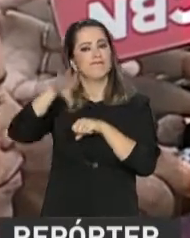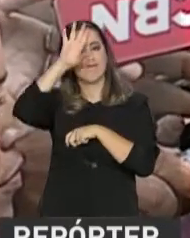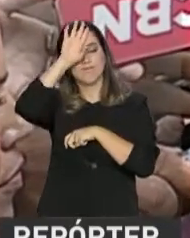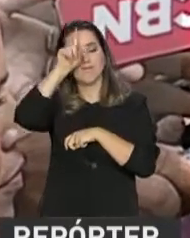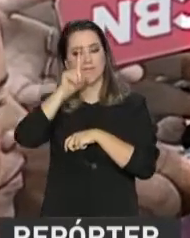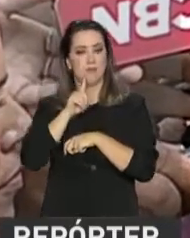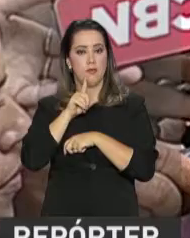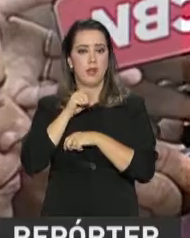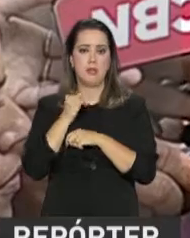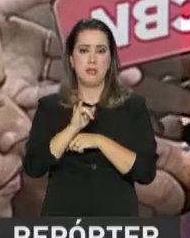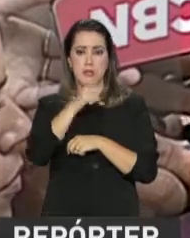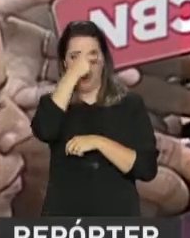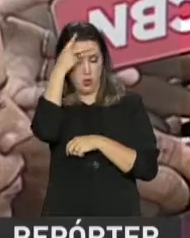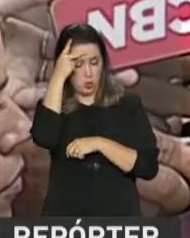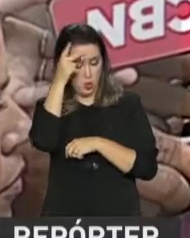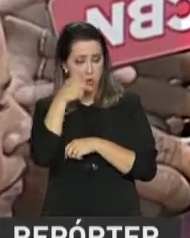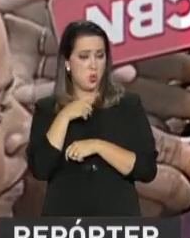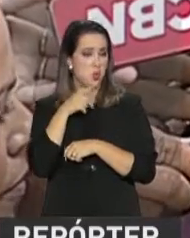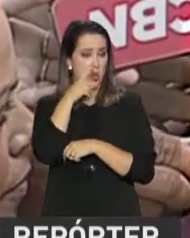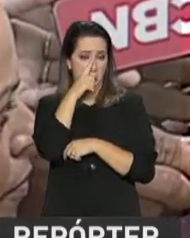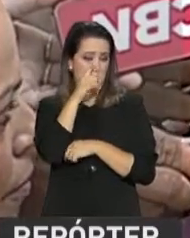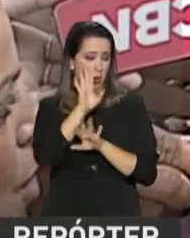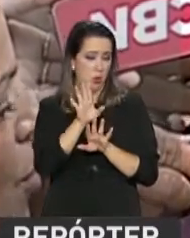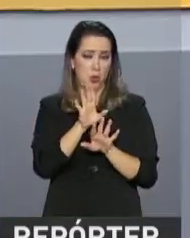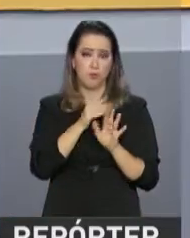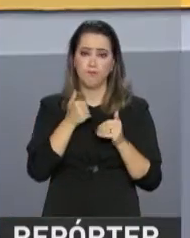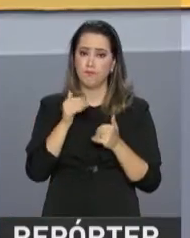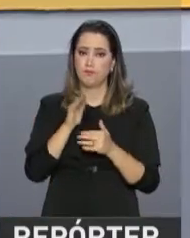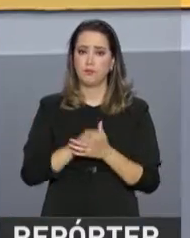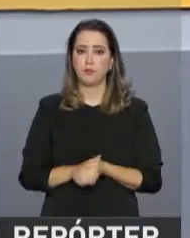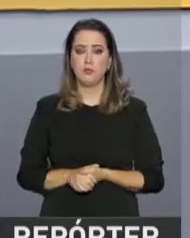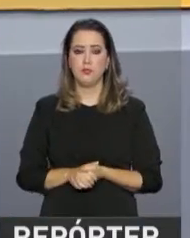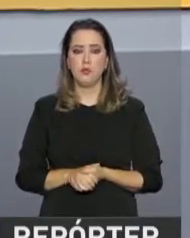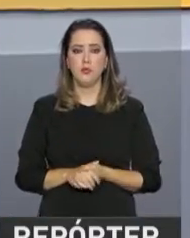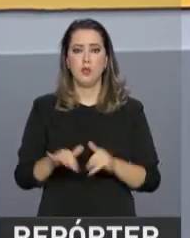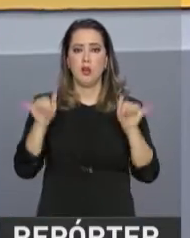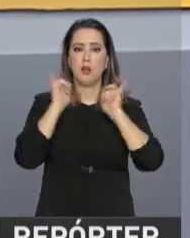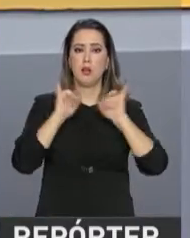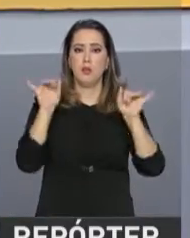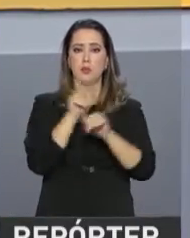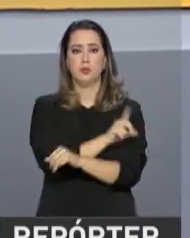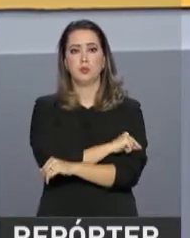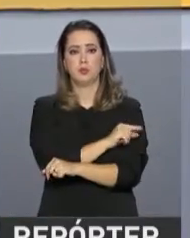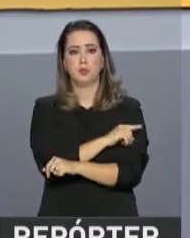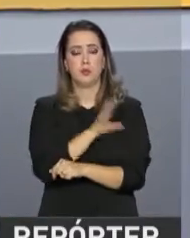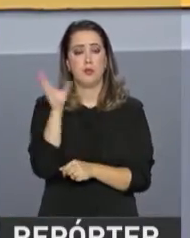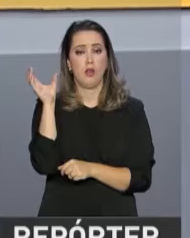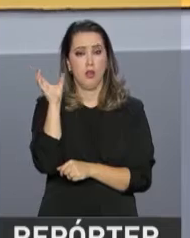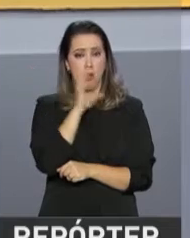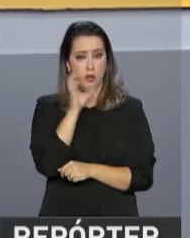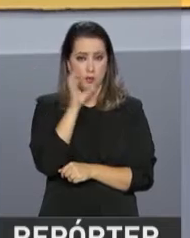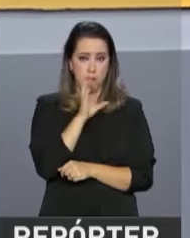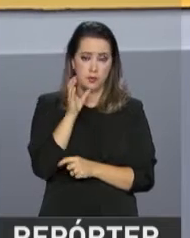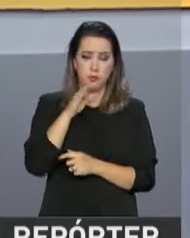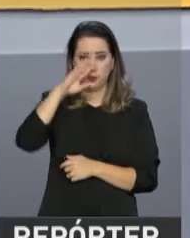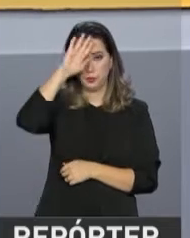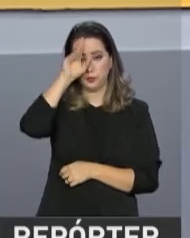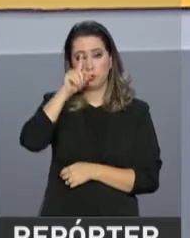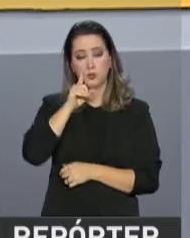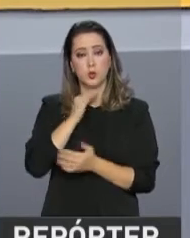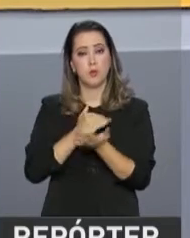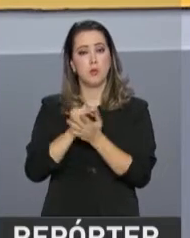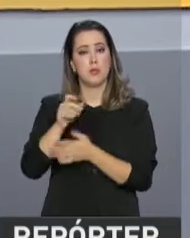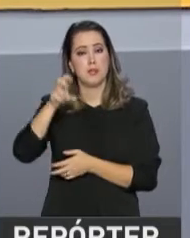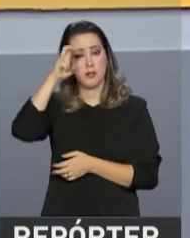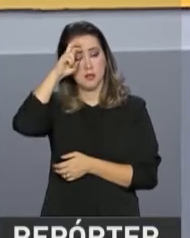pedra amarela para quem não está sujeito ele é um risco a mais a campanha da vacinação emergencial contra a febre amarela começa